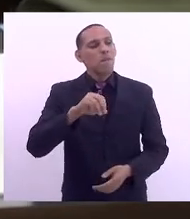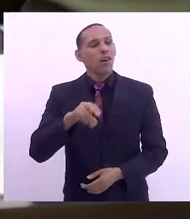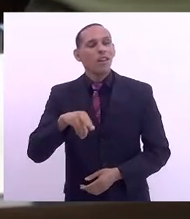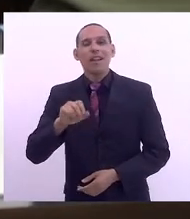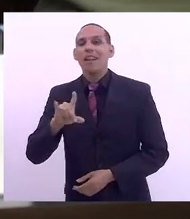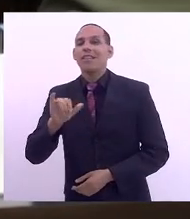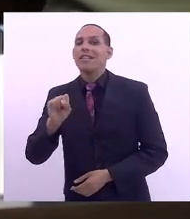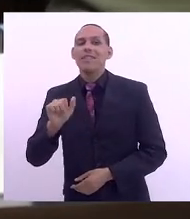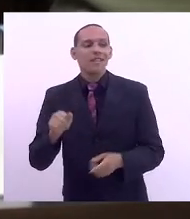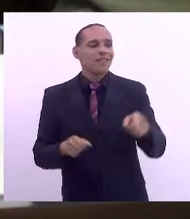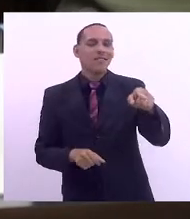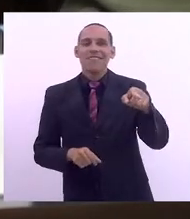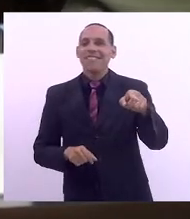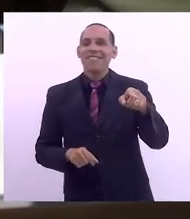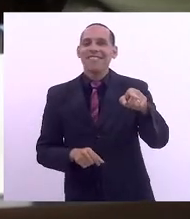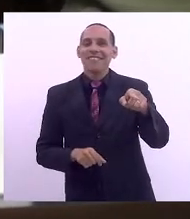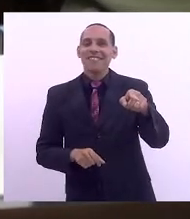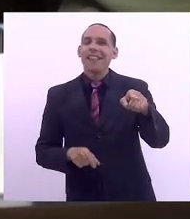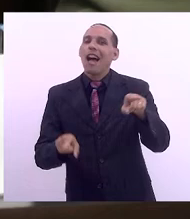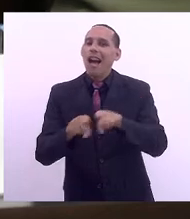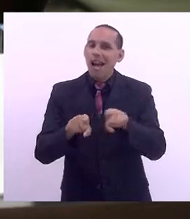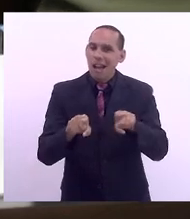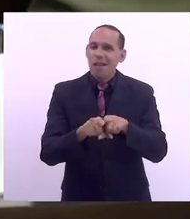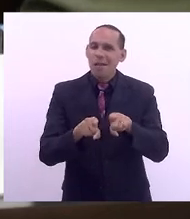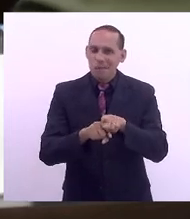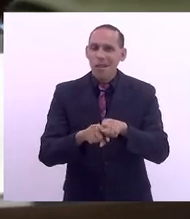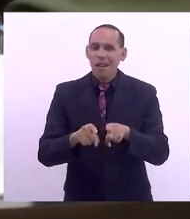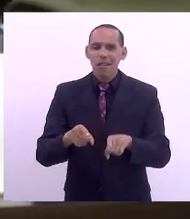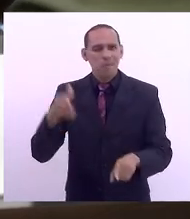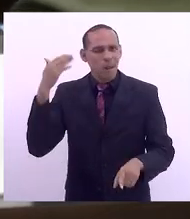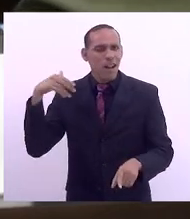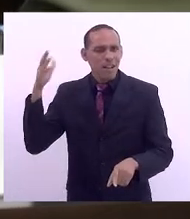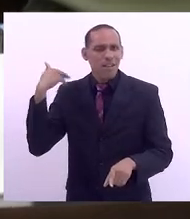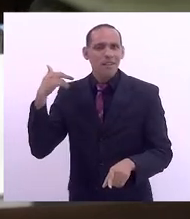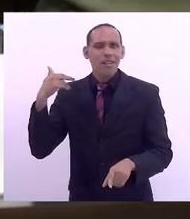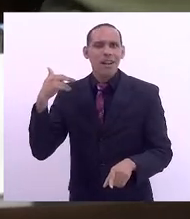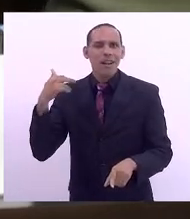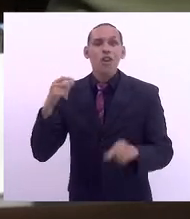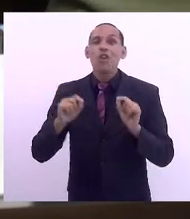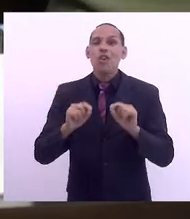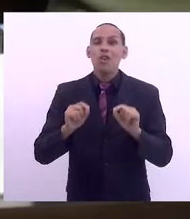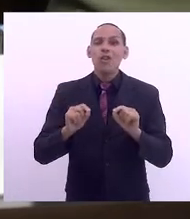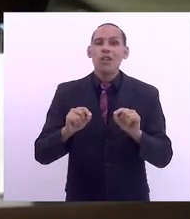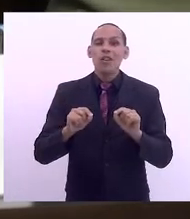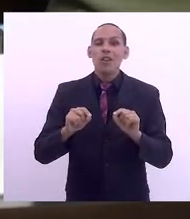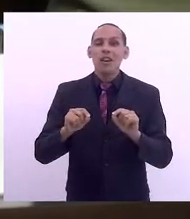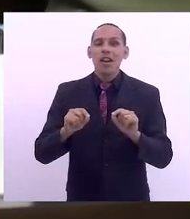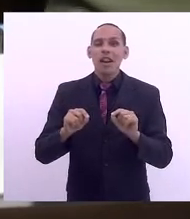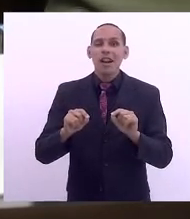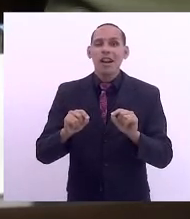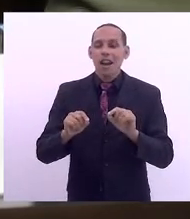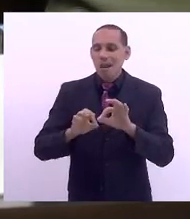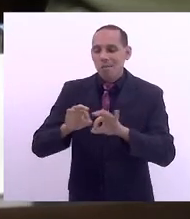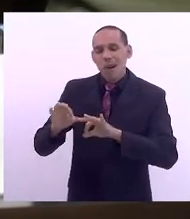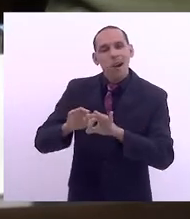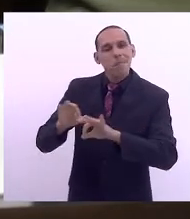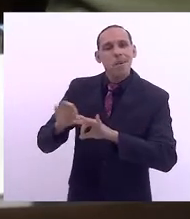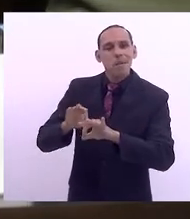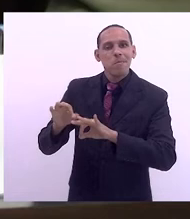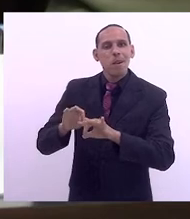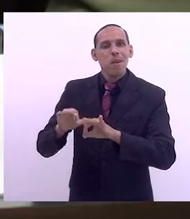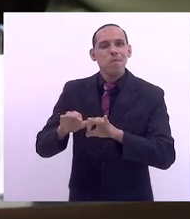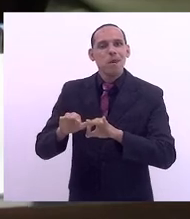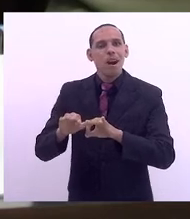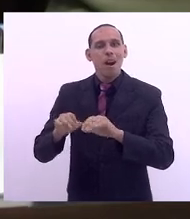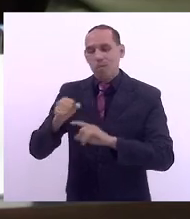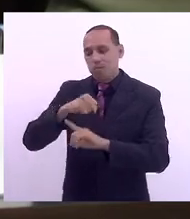ó. Mona Lisa também um dia passou nas medidas socioeducativas. Foi uma adolescente